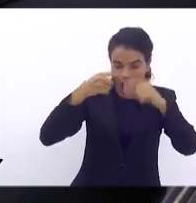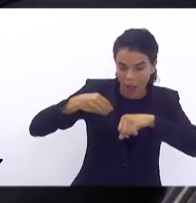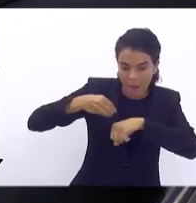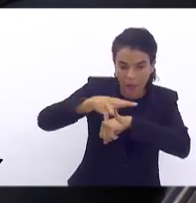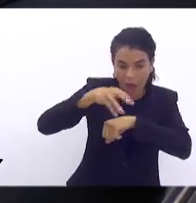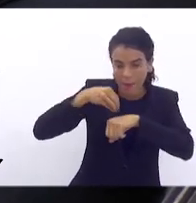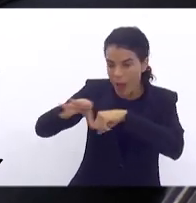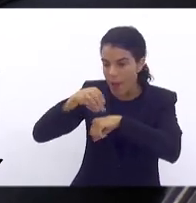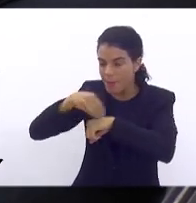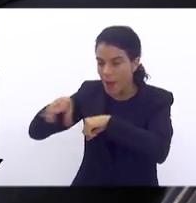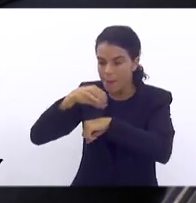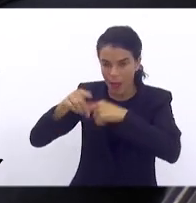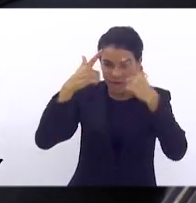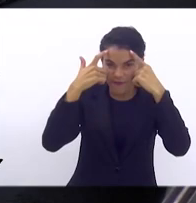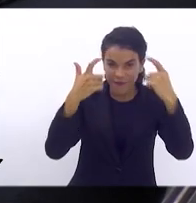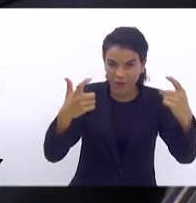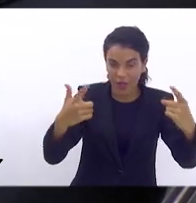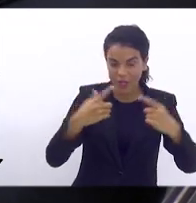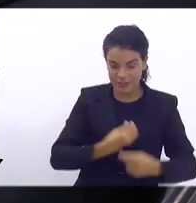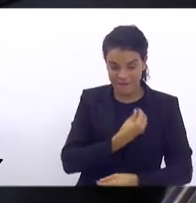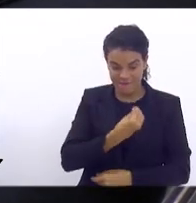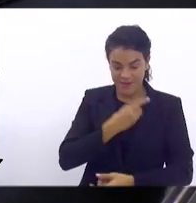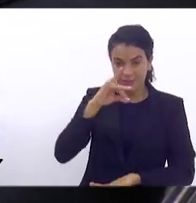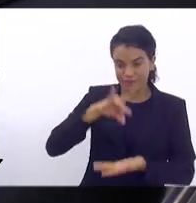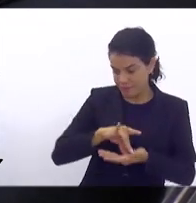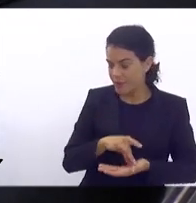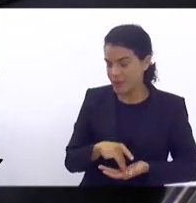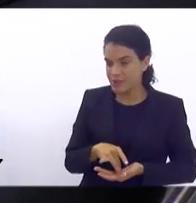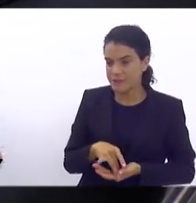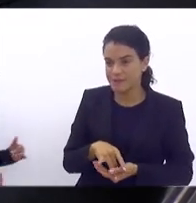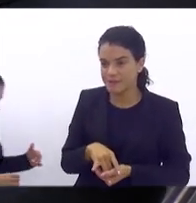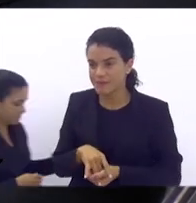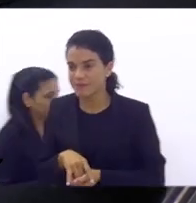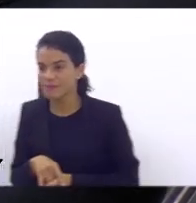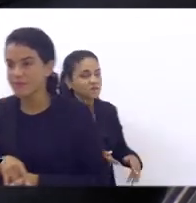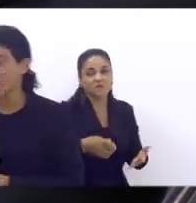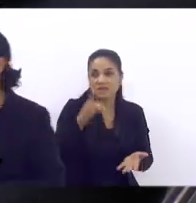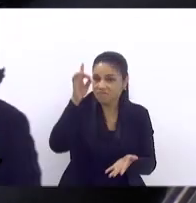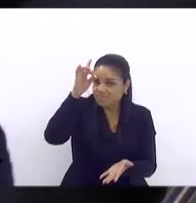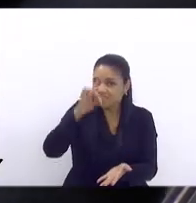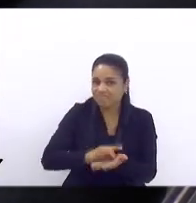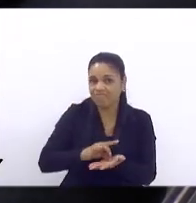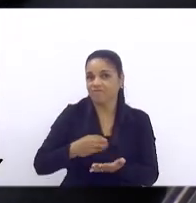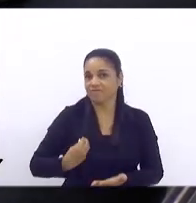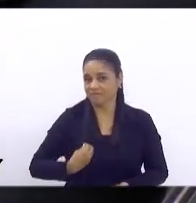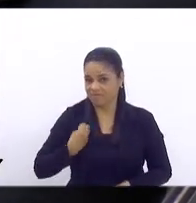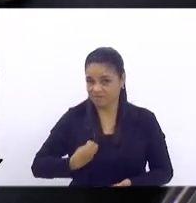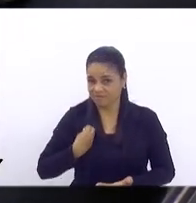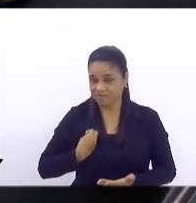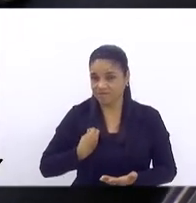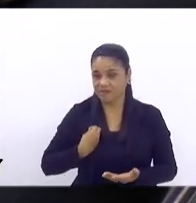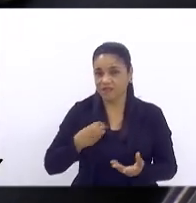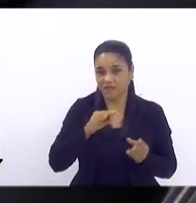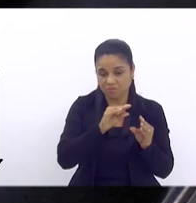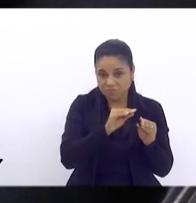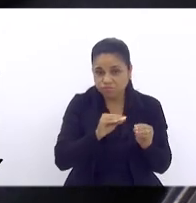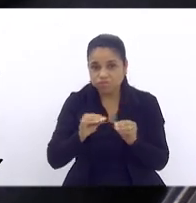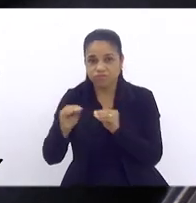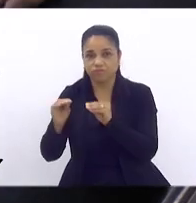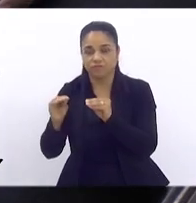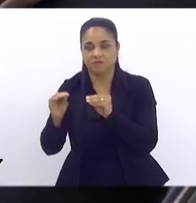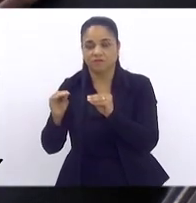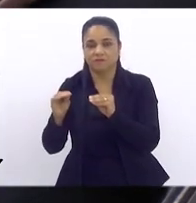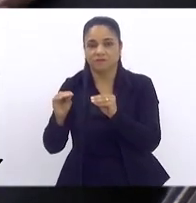essas violências da vida cotidiana né da vida real transportar e